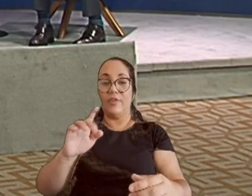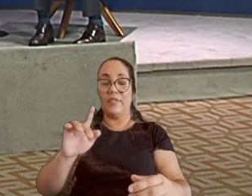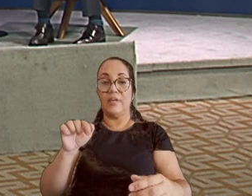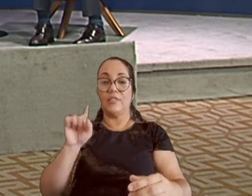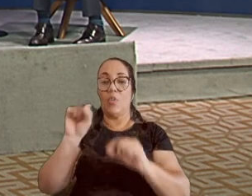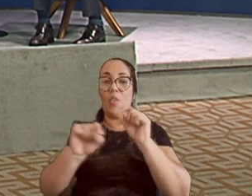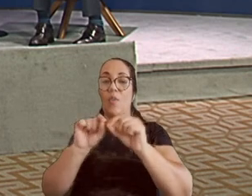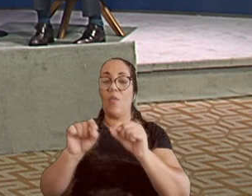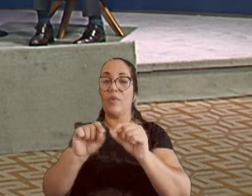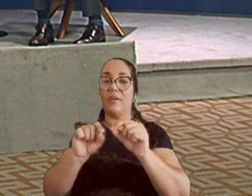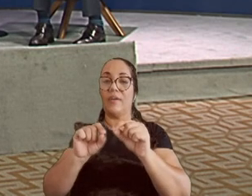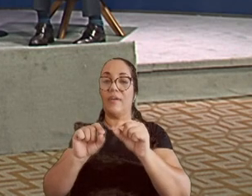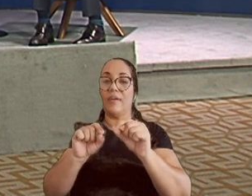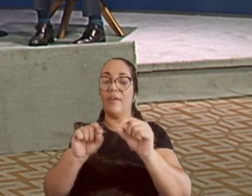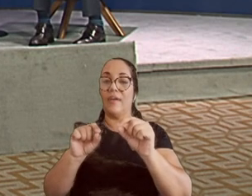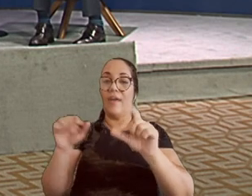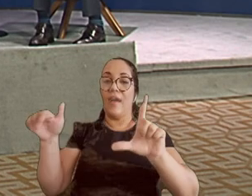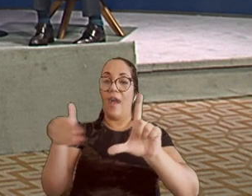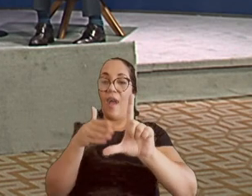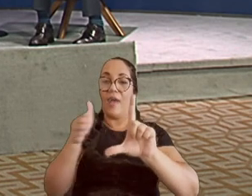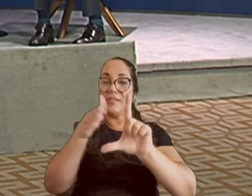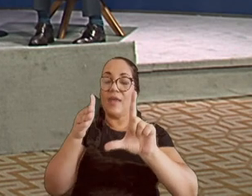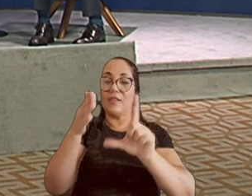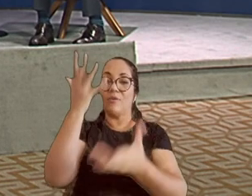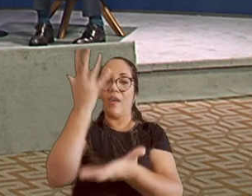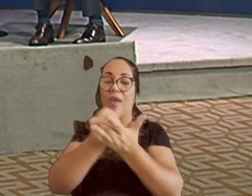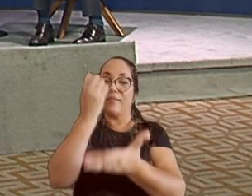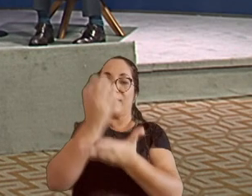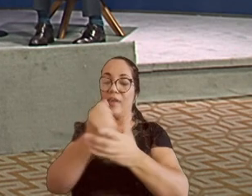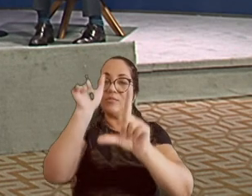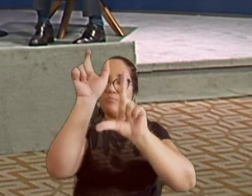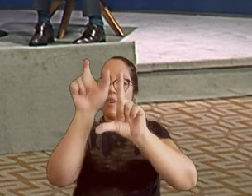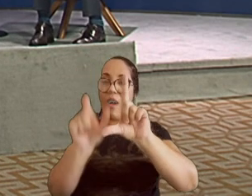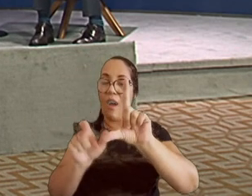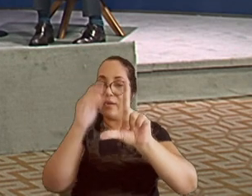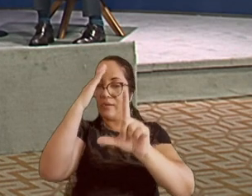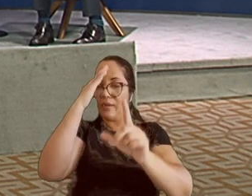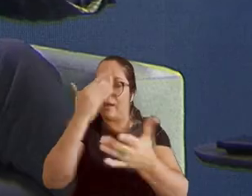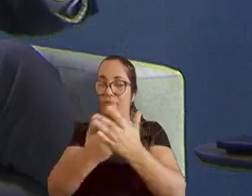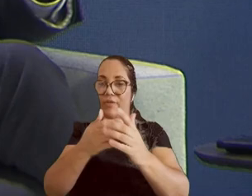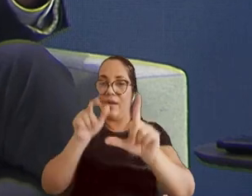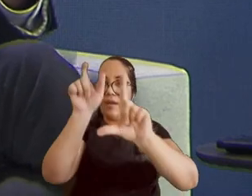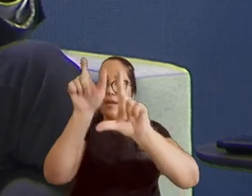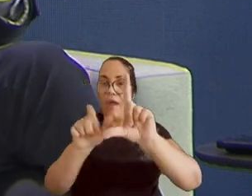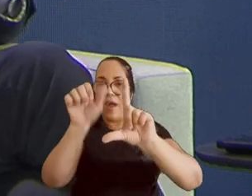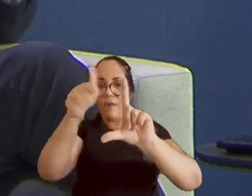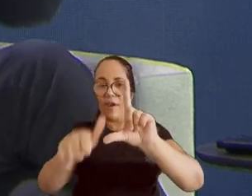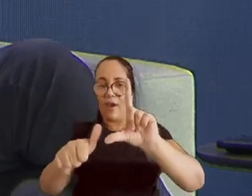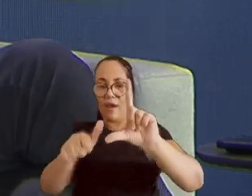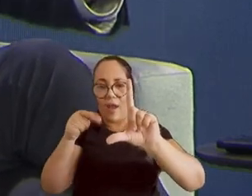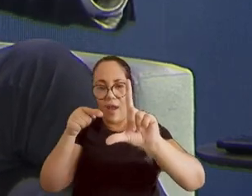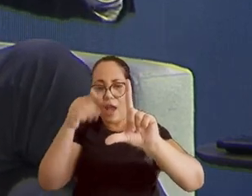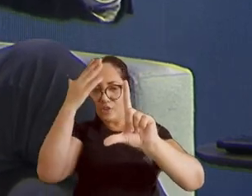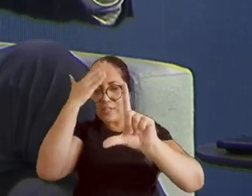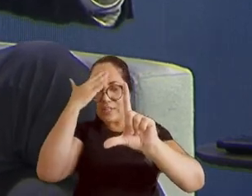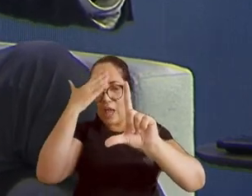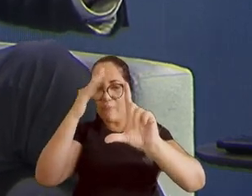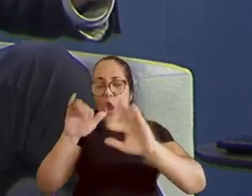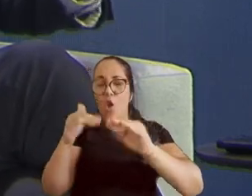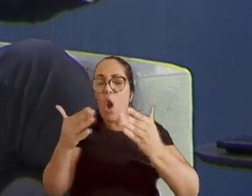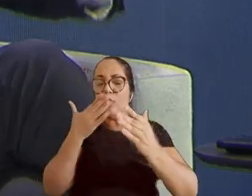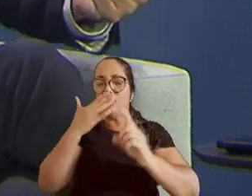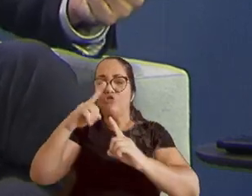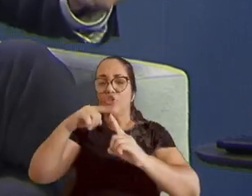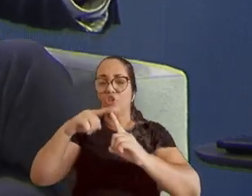confiáveis né e recorrentes porque com isso a gente consegue ter financiamento melhor a gente consegue ter rastreamento melhor